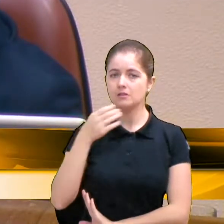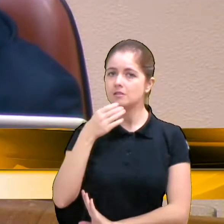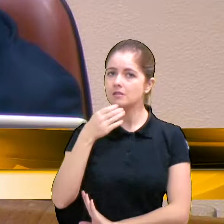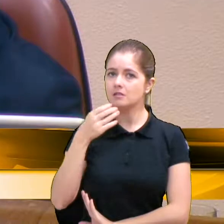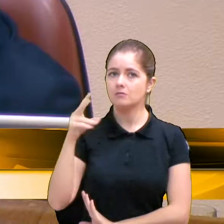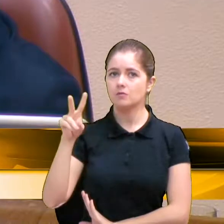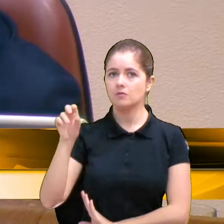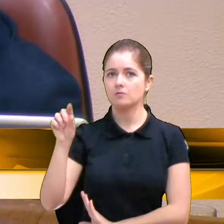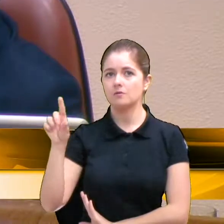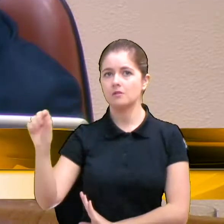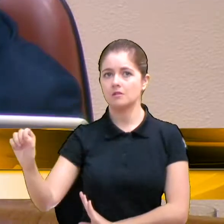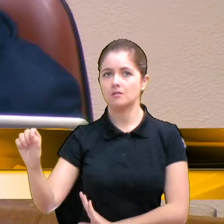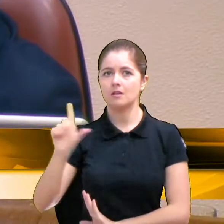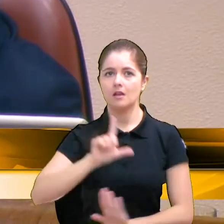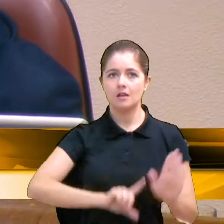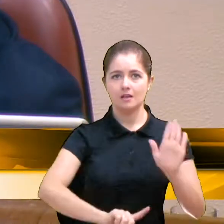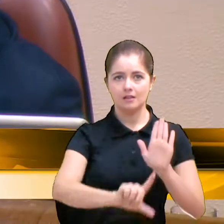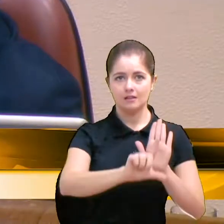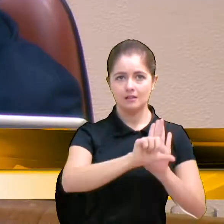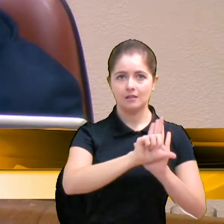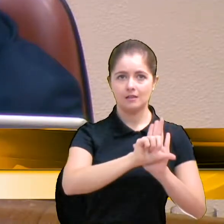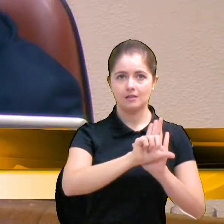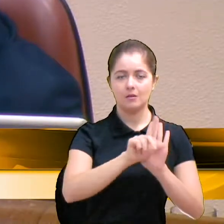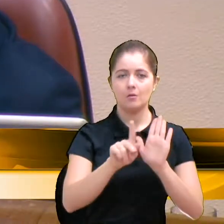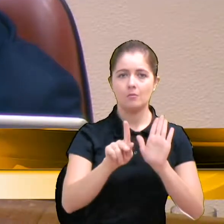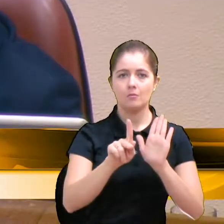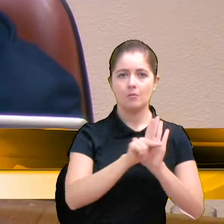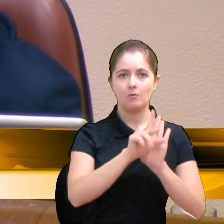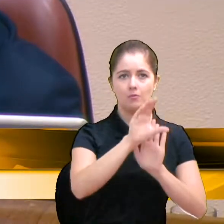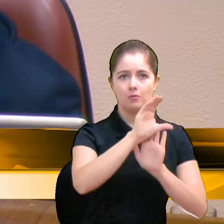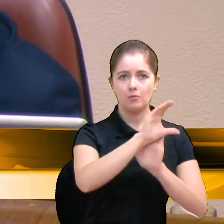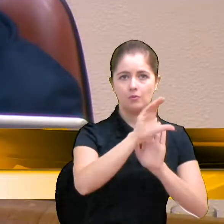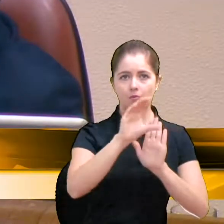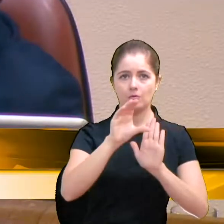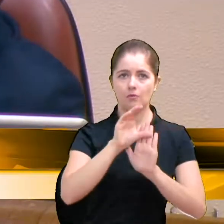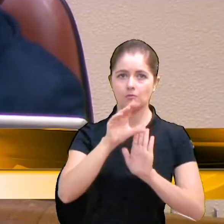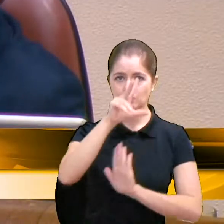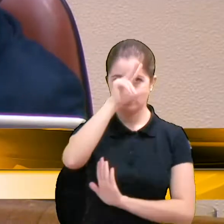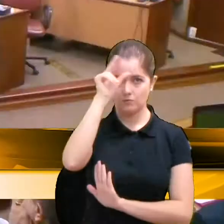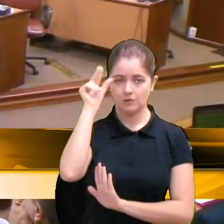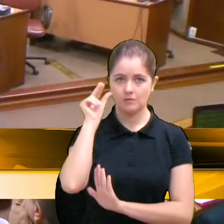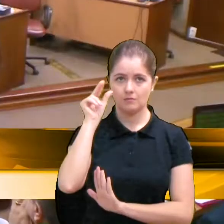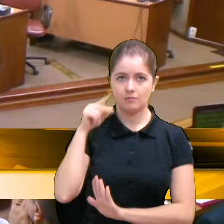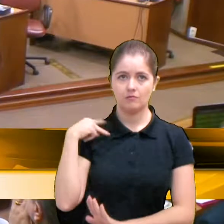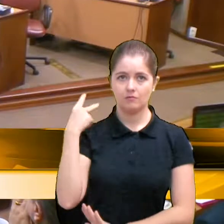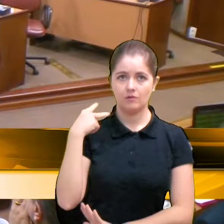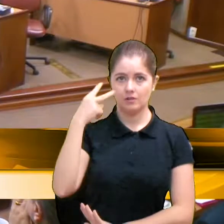a legislação relativa ao Código de Posturas do município. Relator, vereador Edson da Rosa.